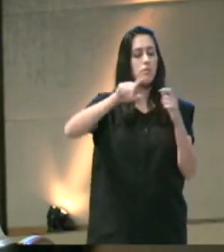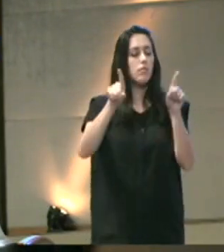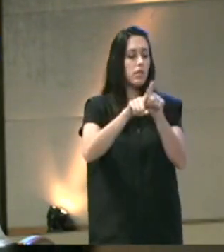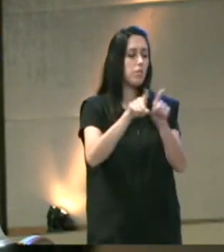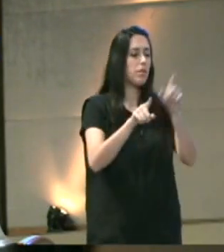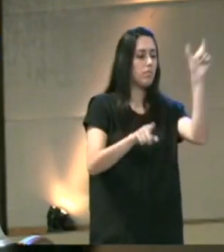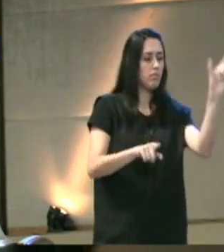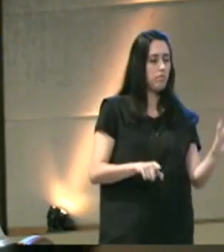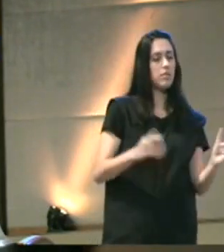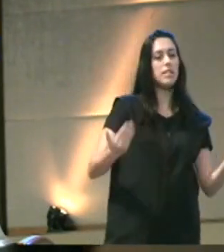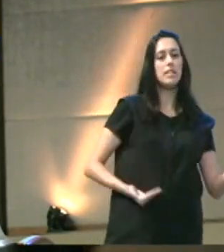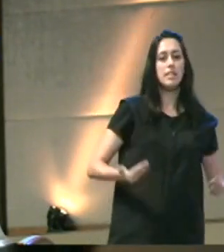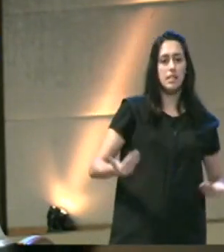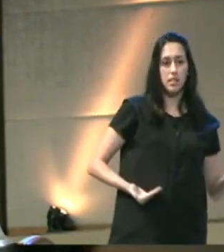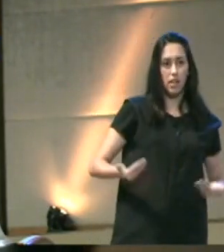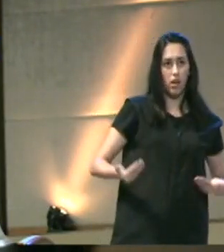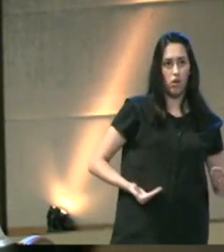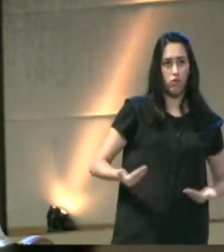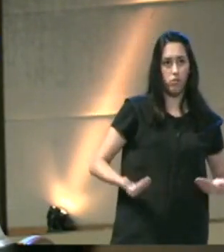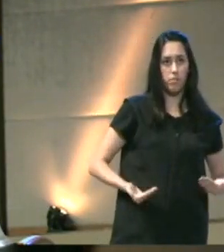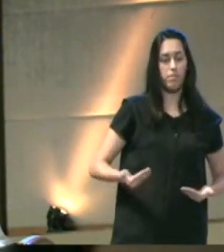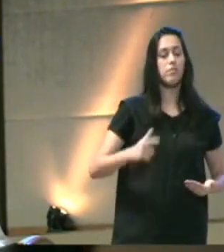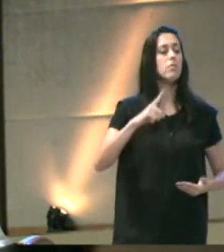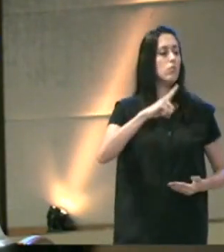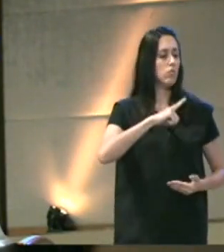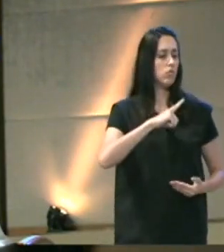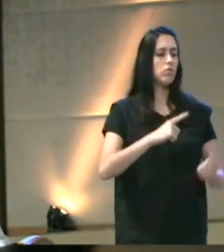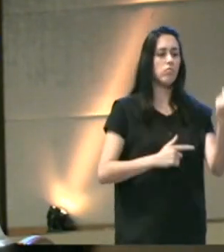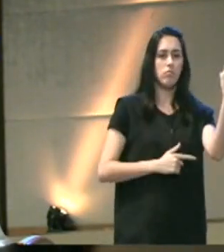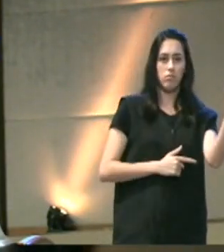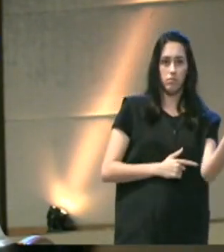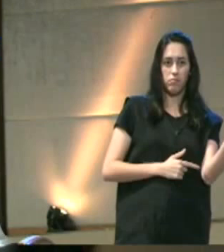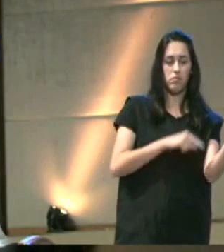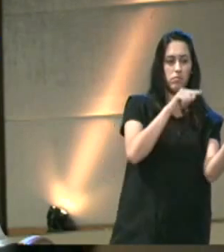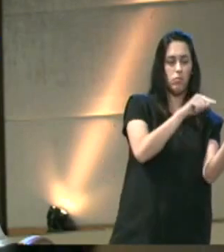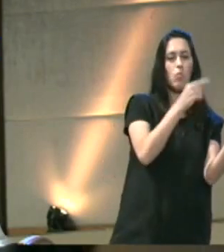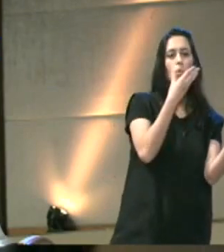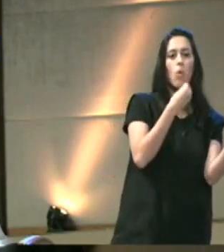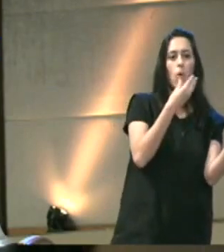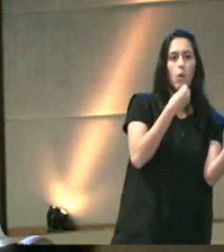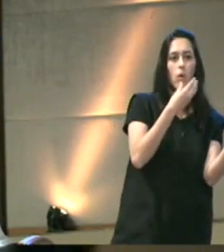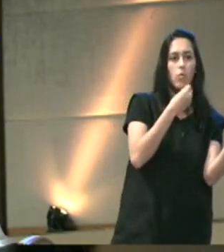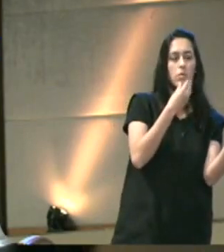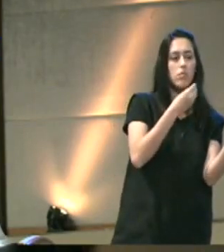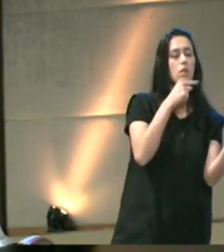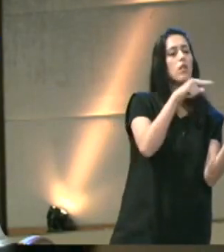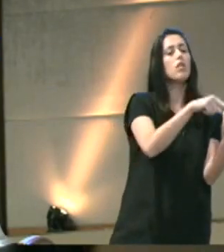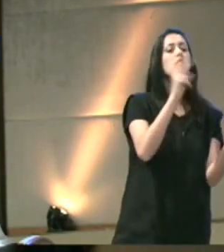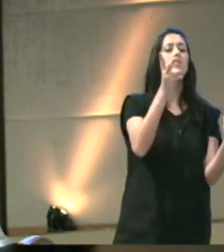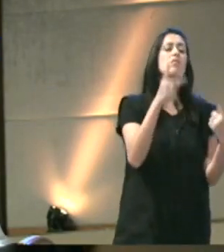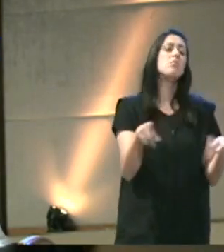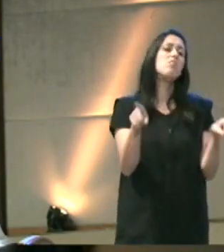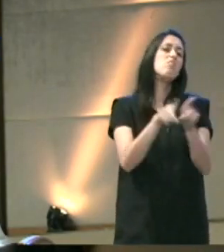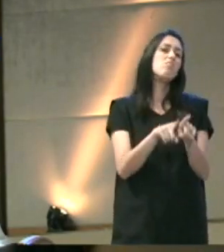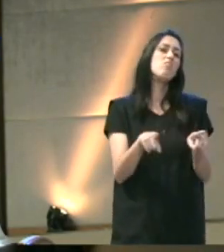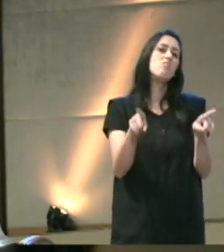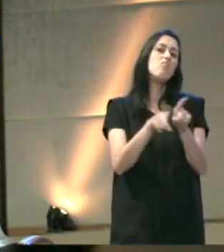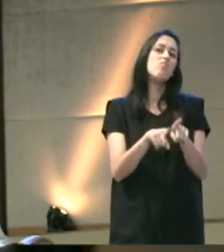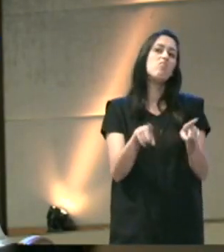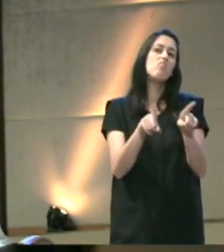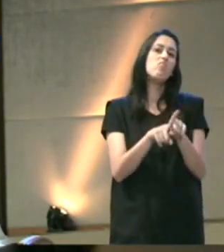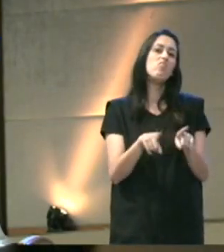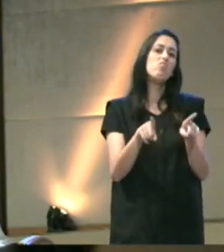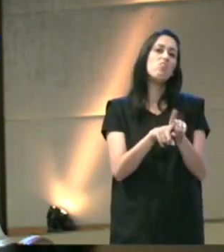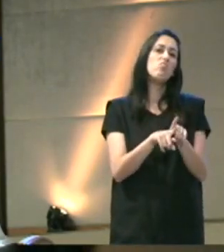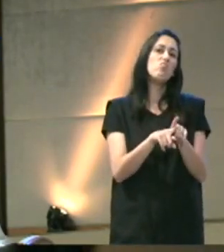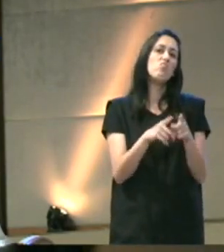Um não se continha em desejar mais de Deus. E quando a